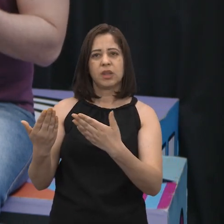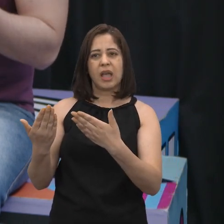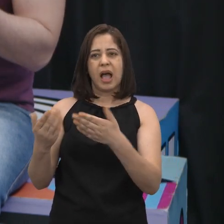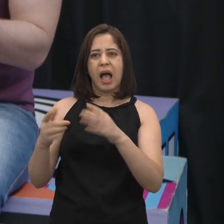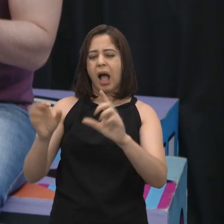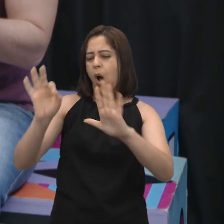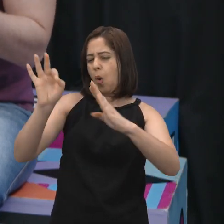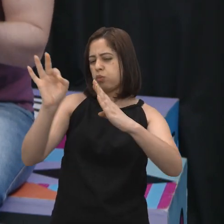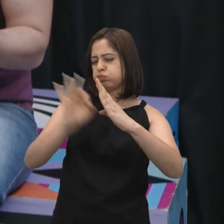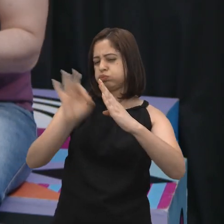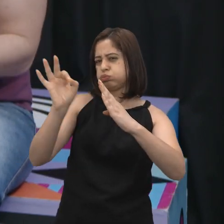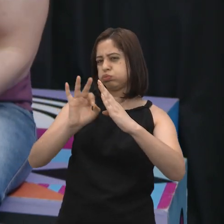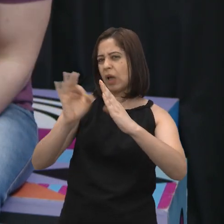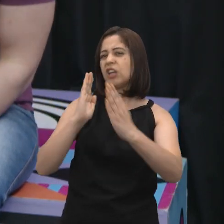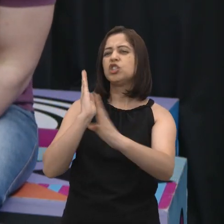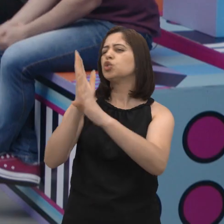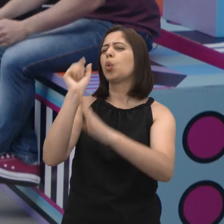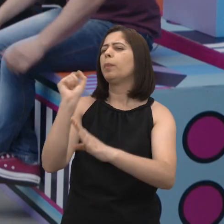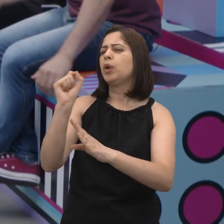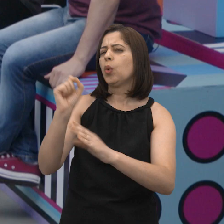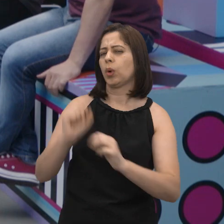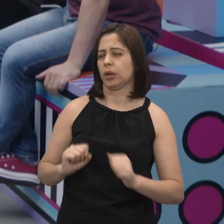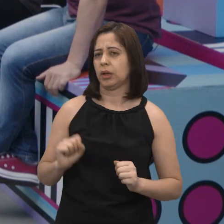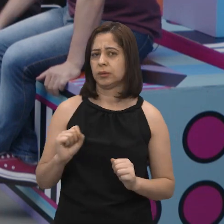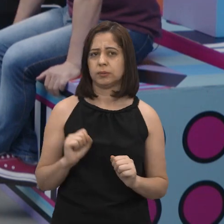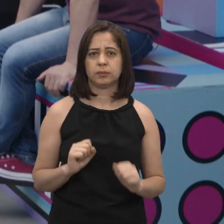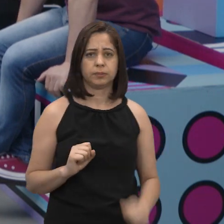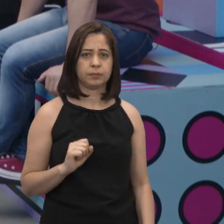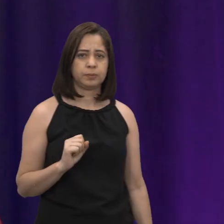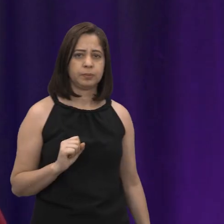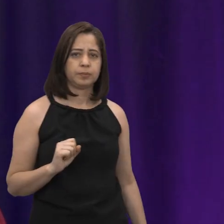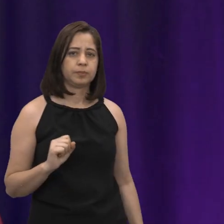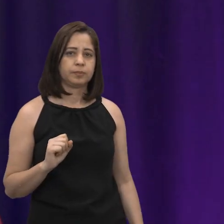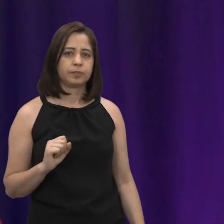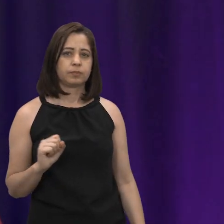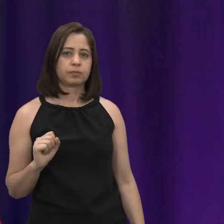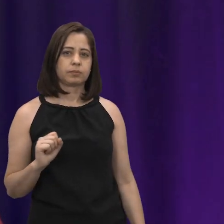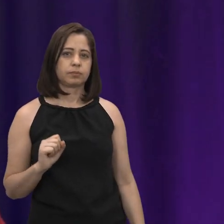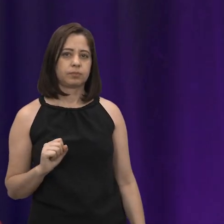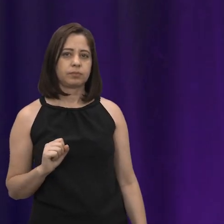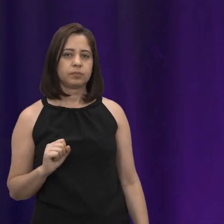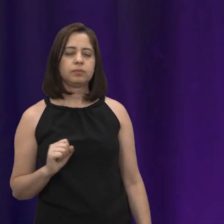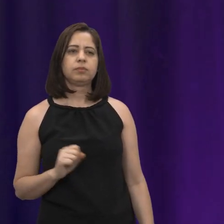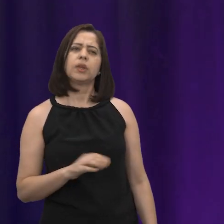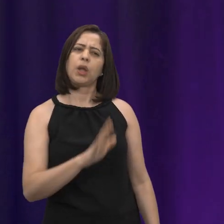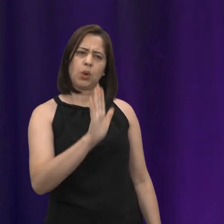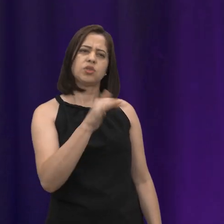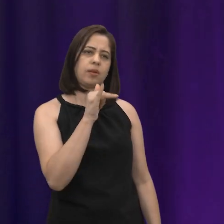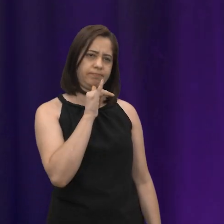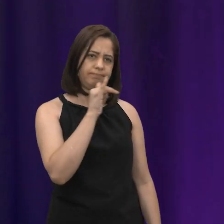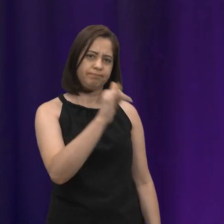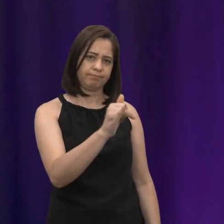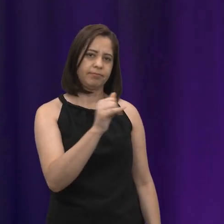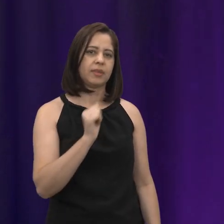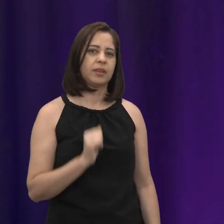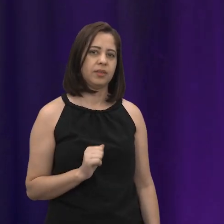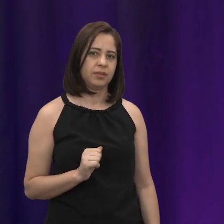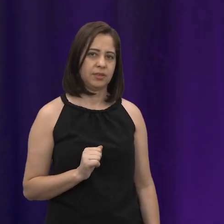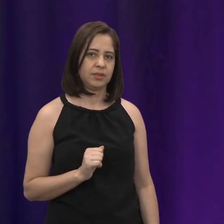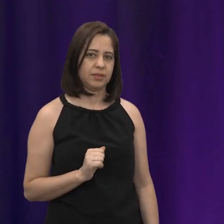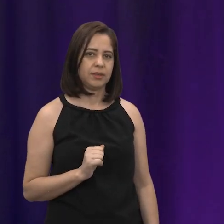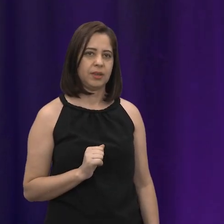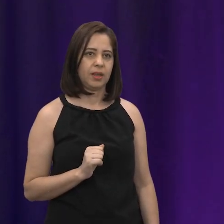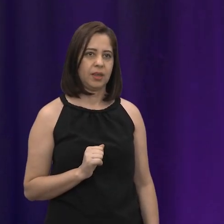ajuda? O que a gente vê de moradia em São José dos Campos atualmente? Como eu havia dito,